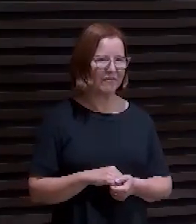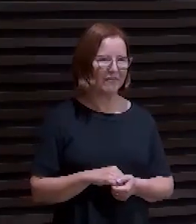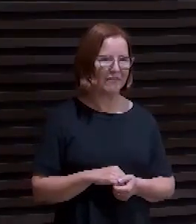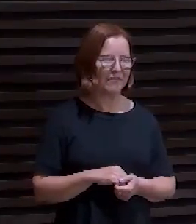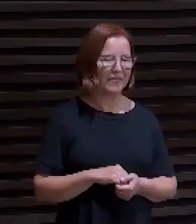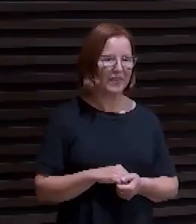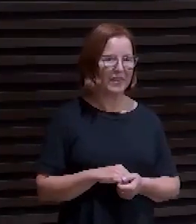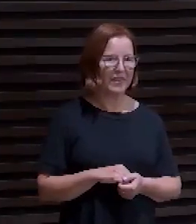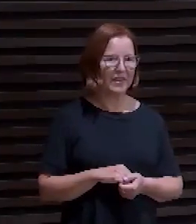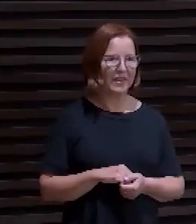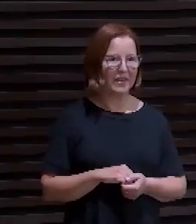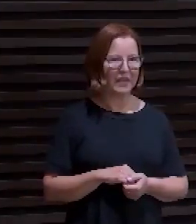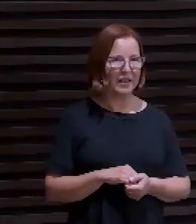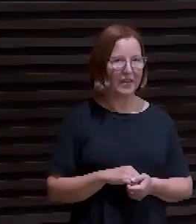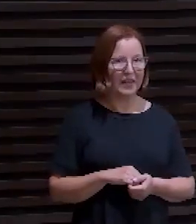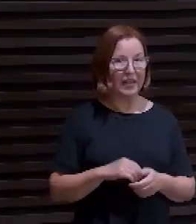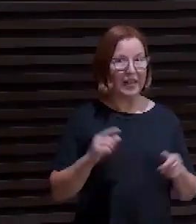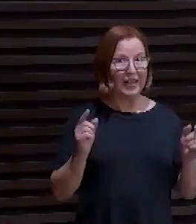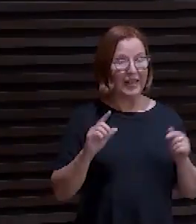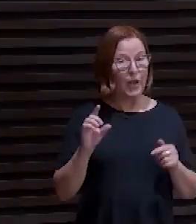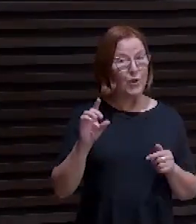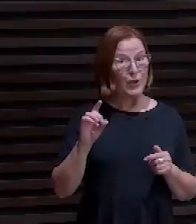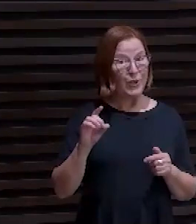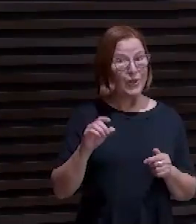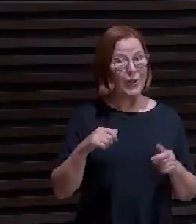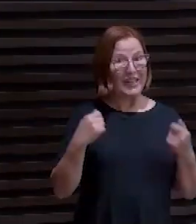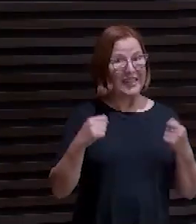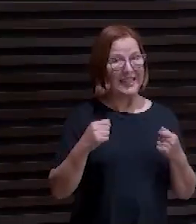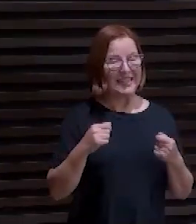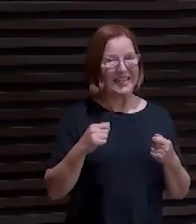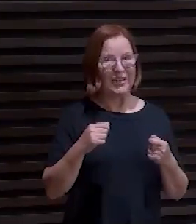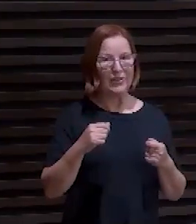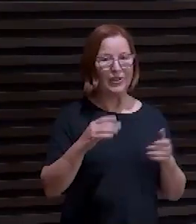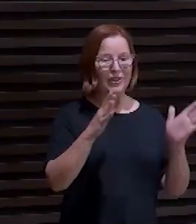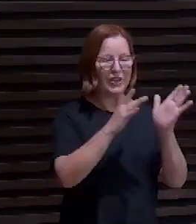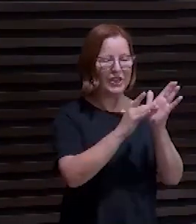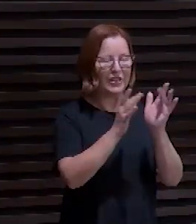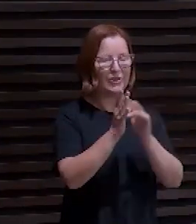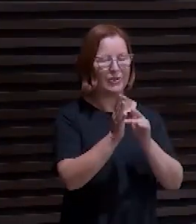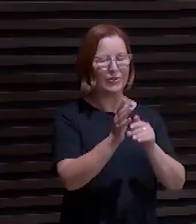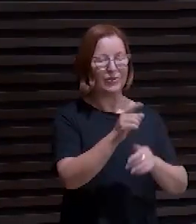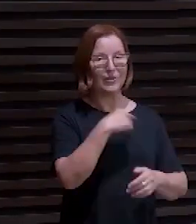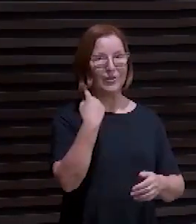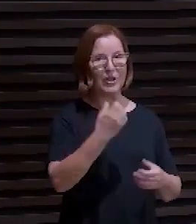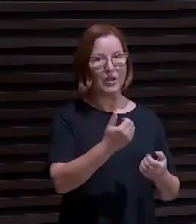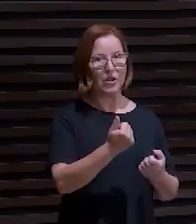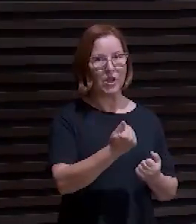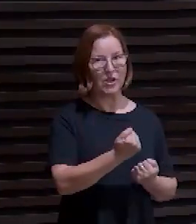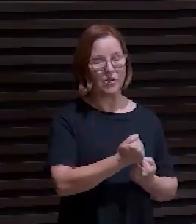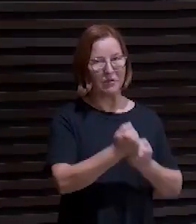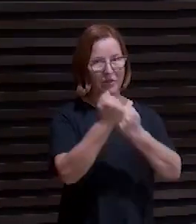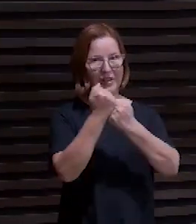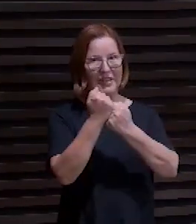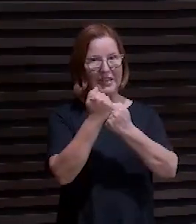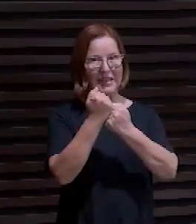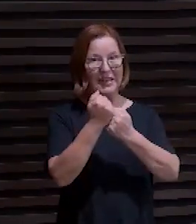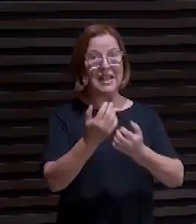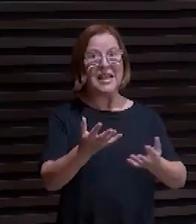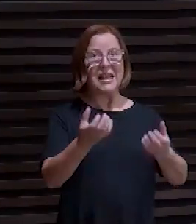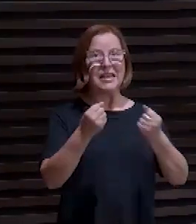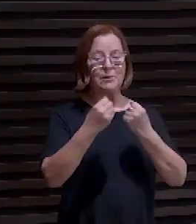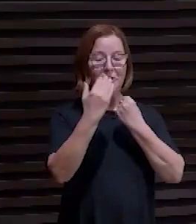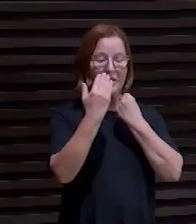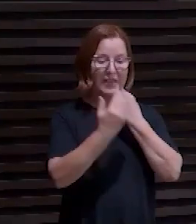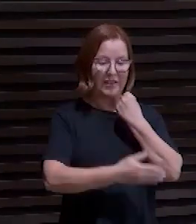Não era apenas necessário que Jesus fosse nosso substituto e que recebesse o castigo devido por